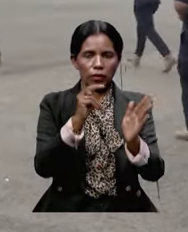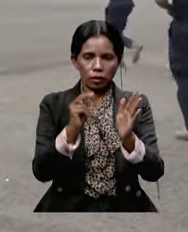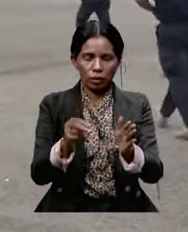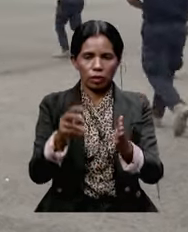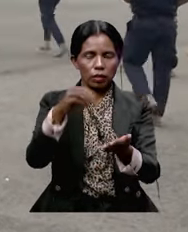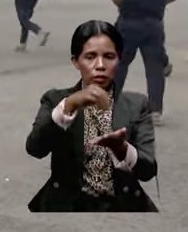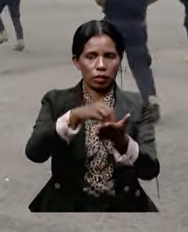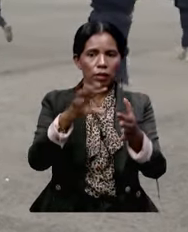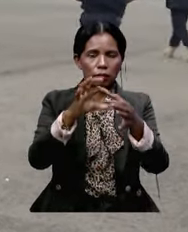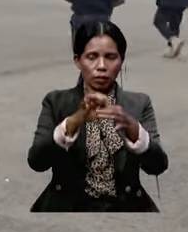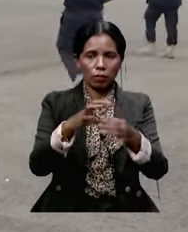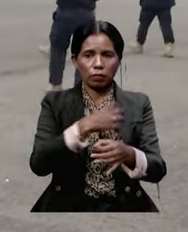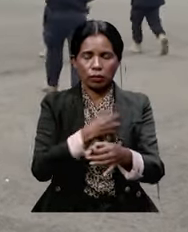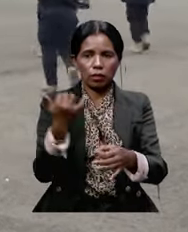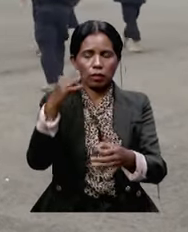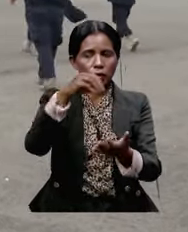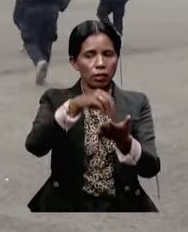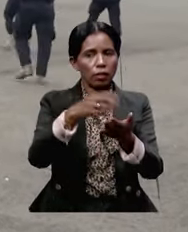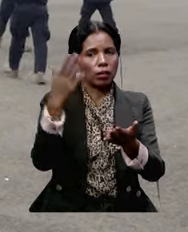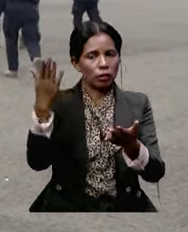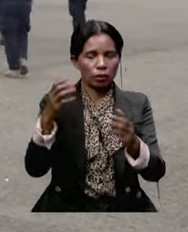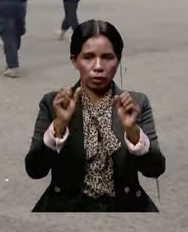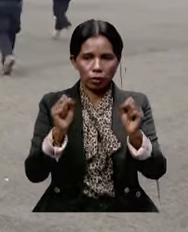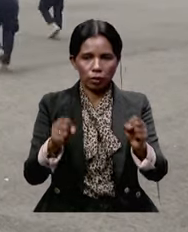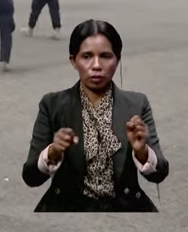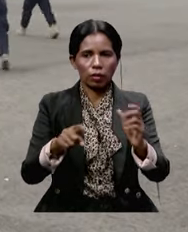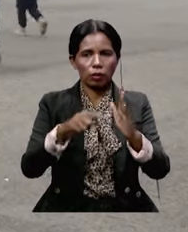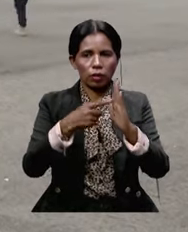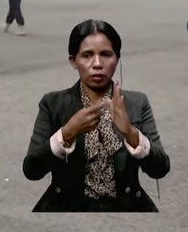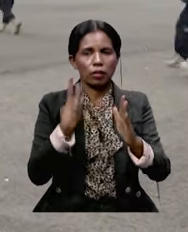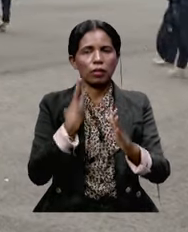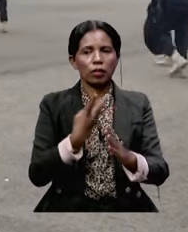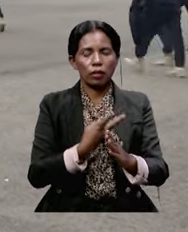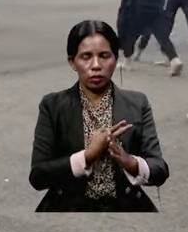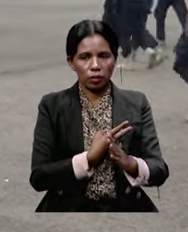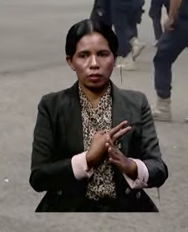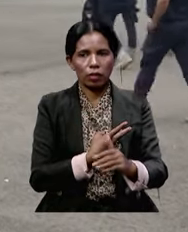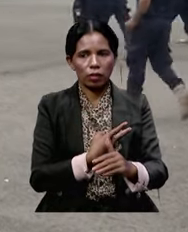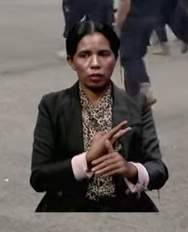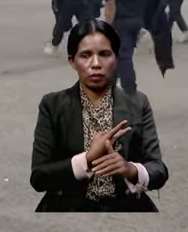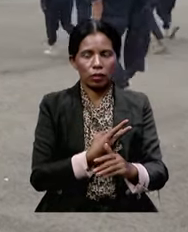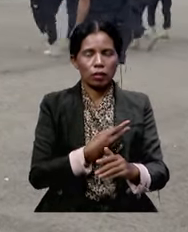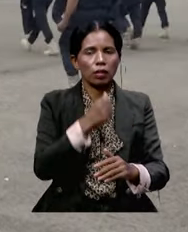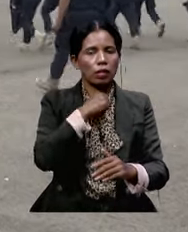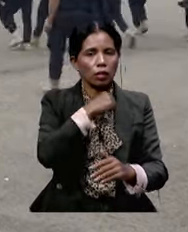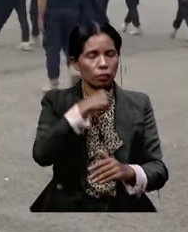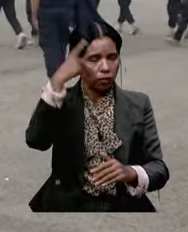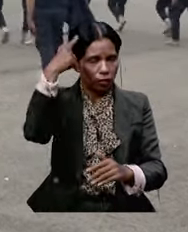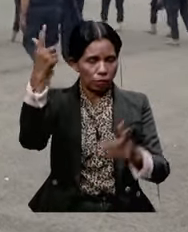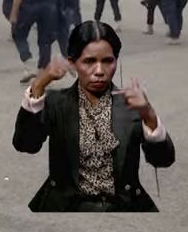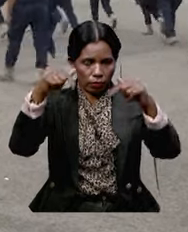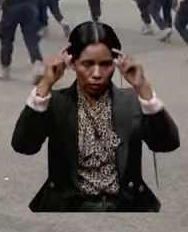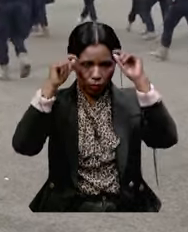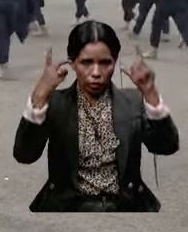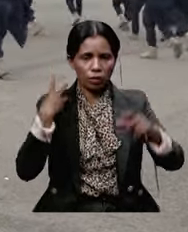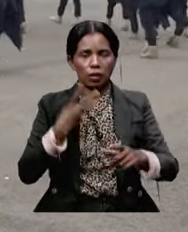coloca aí tem membro Sira, e tal, e neba para tudo, né? Moloc aí tem a sua santidade Papa Maine, e tem a cara que